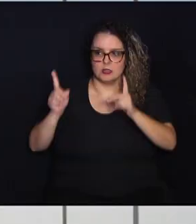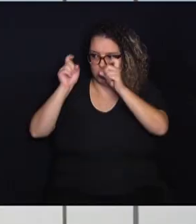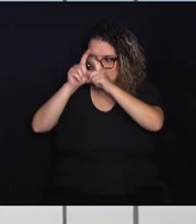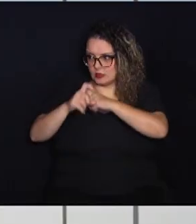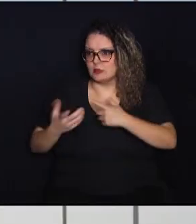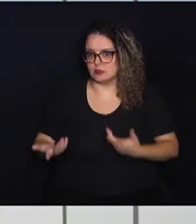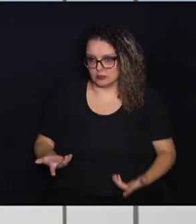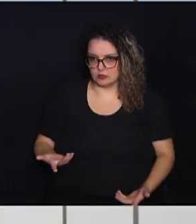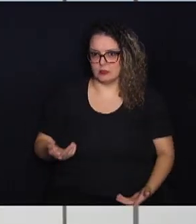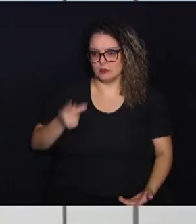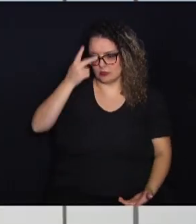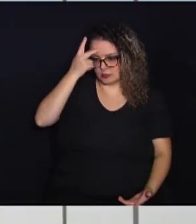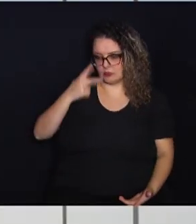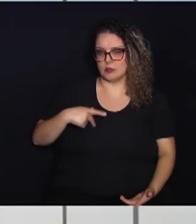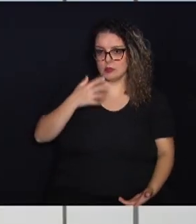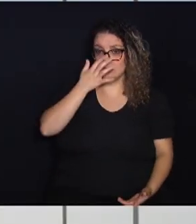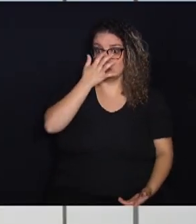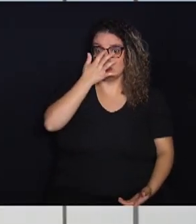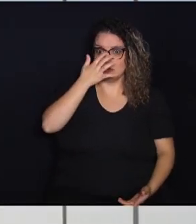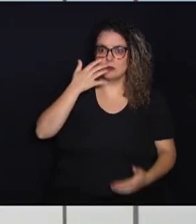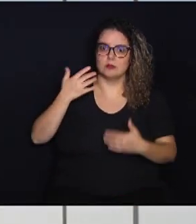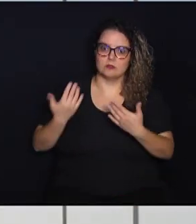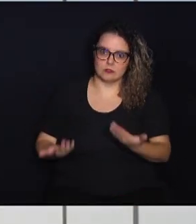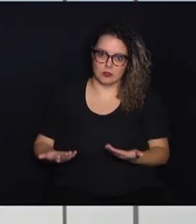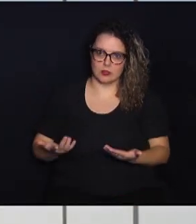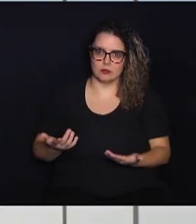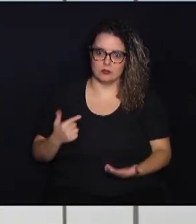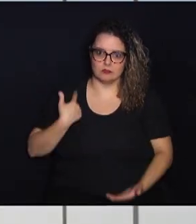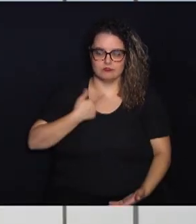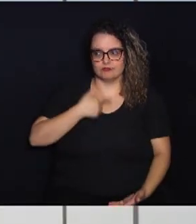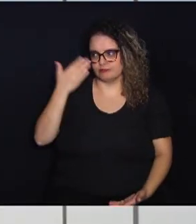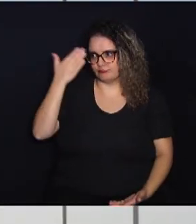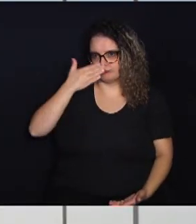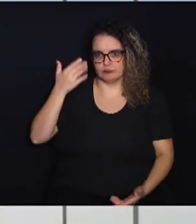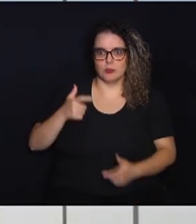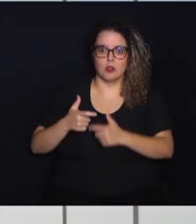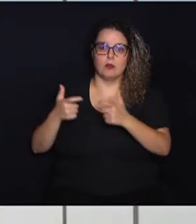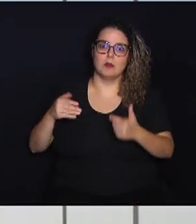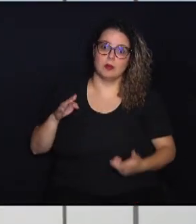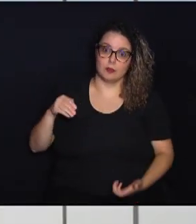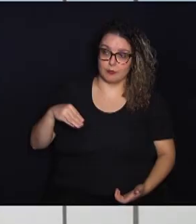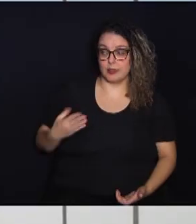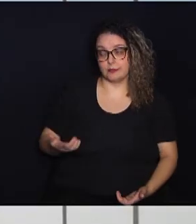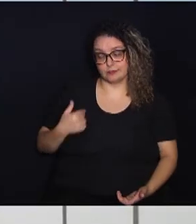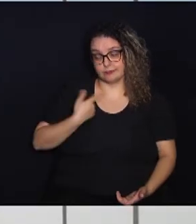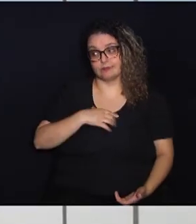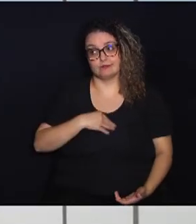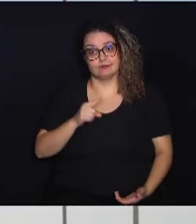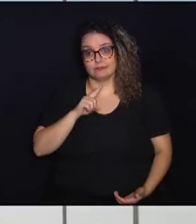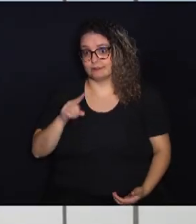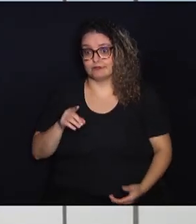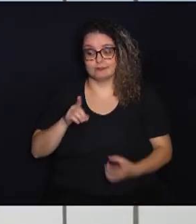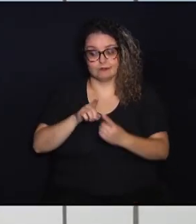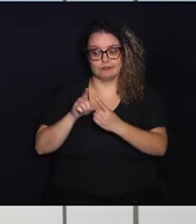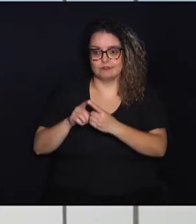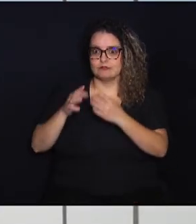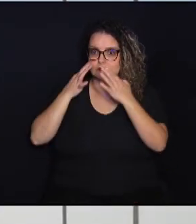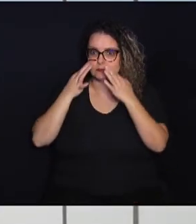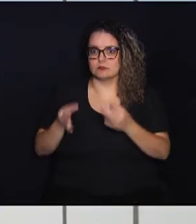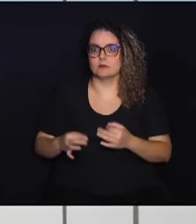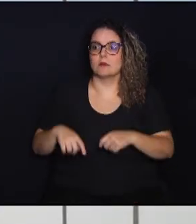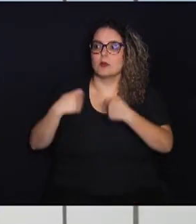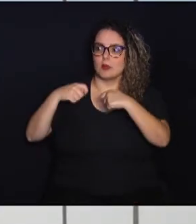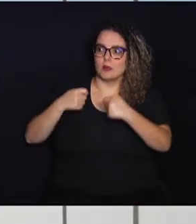dificuldades consigo próprias. E aí a gente não está vendo o nosso maior bem, que são os nossos filhos, a gente não está dando essa atenção devida. Então